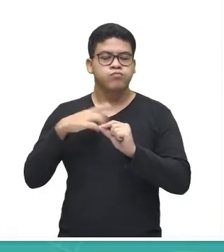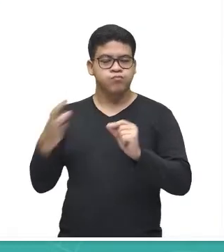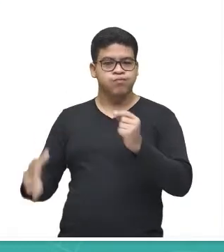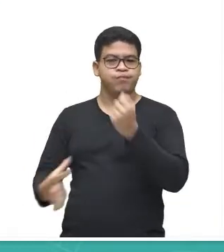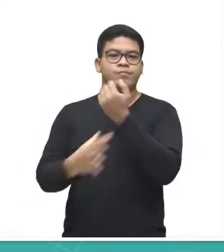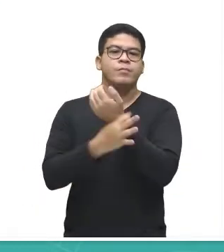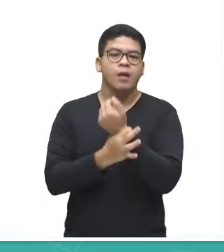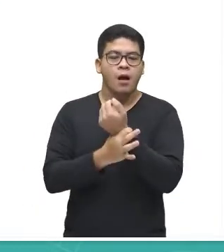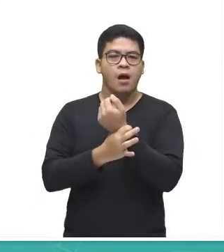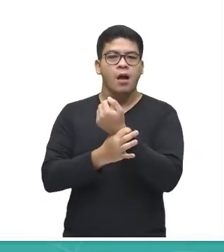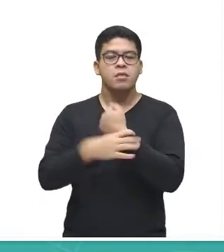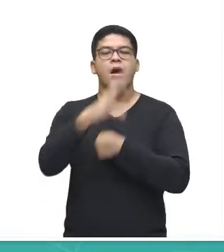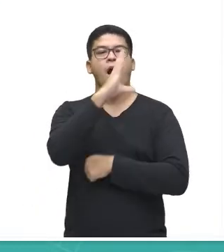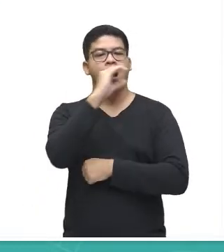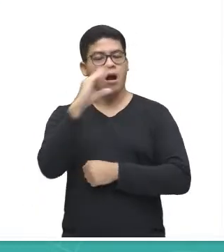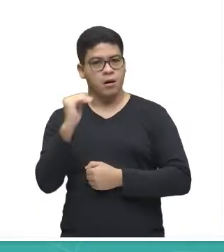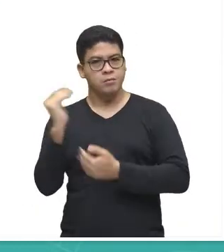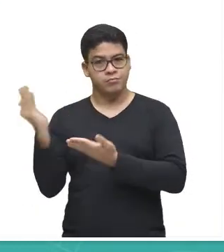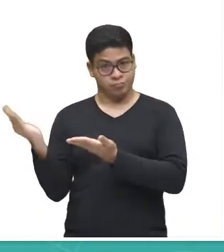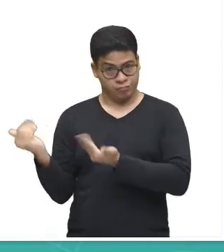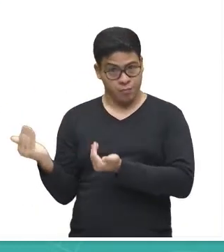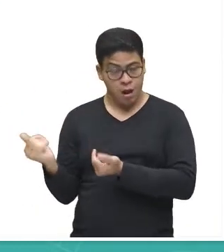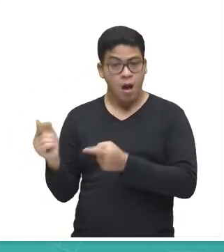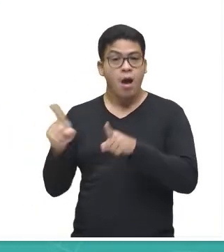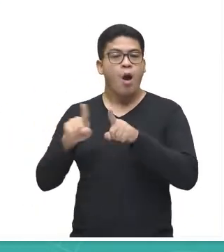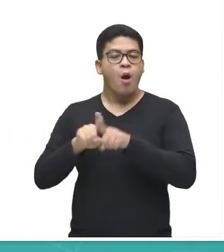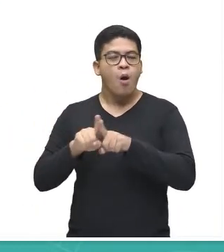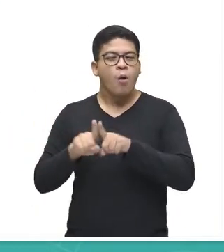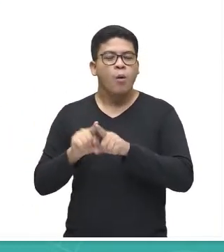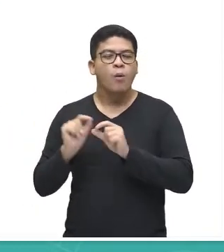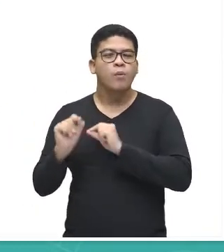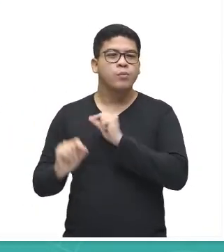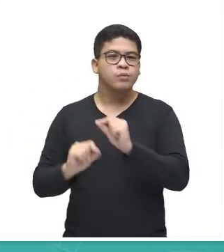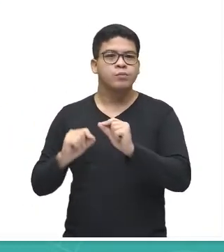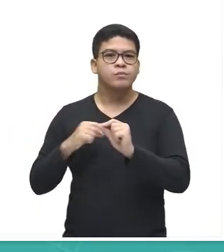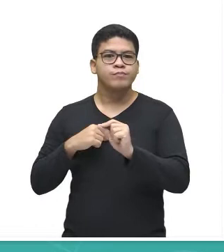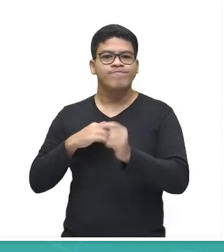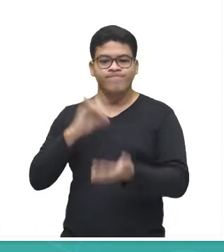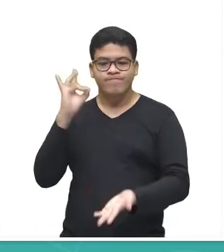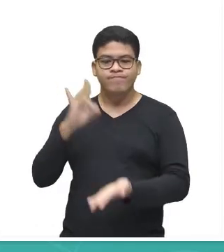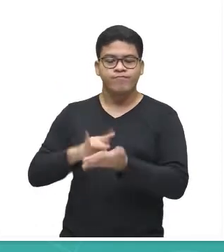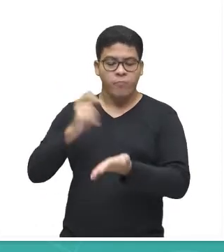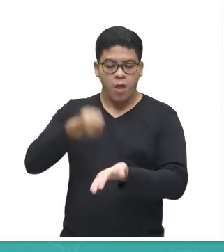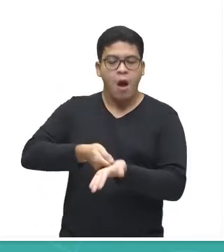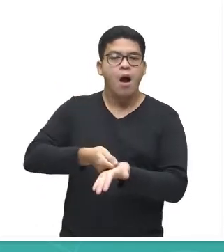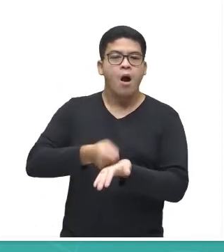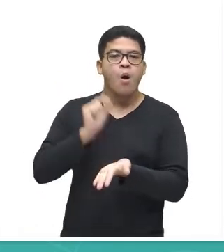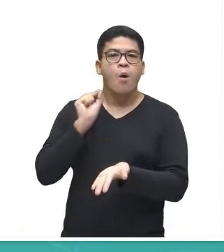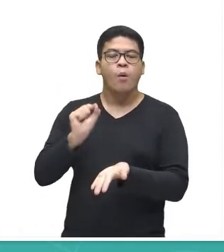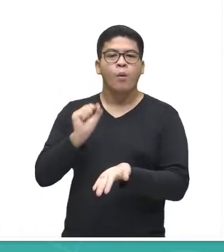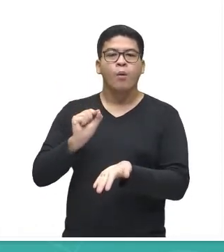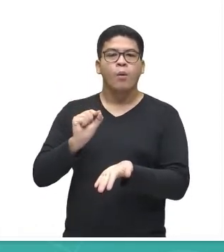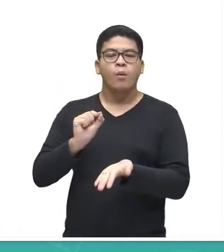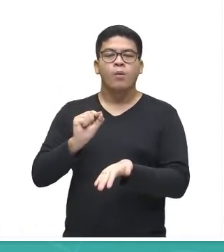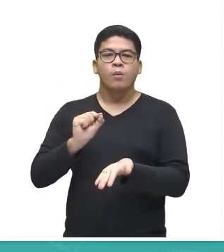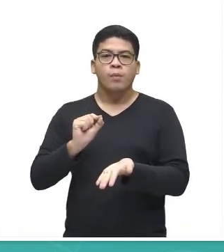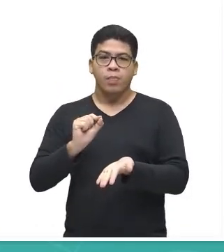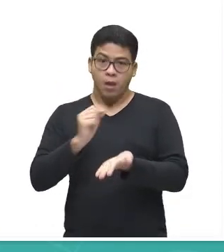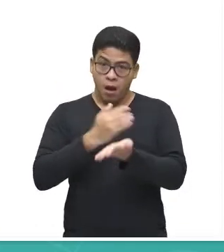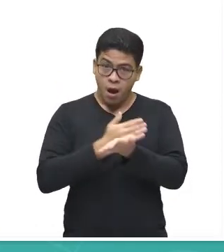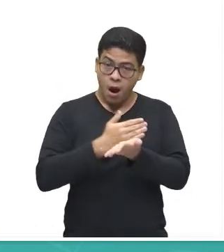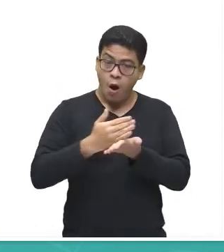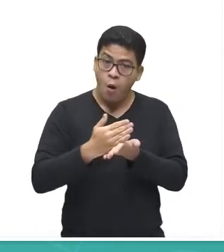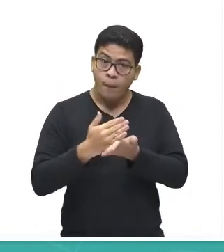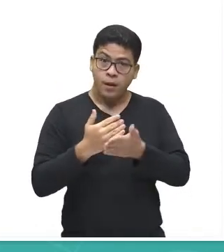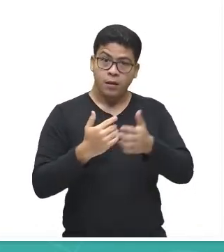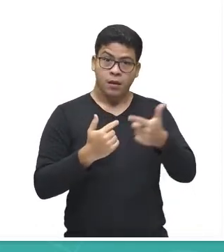essa criança e adolescente. Então, ela estabelece a adolescência como o indivíduo